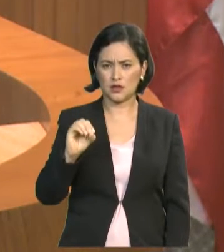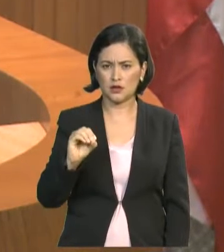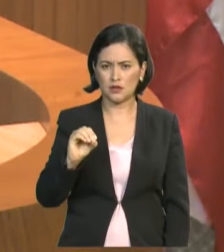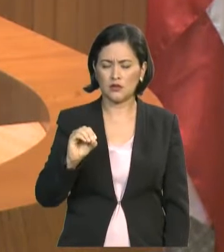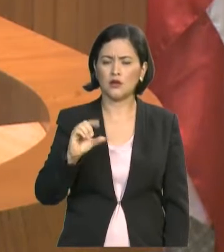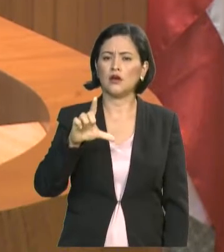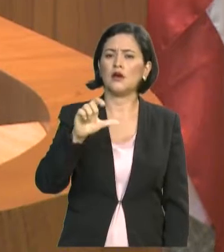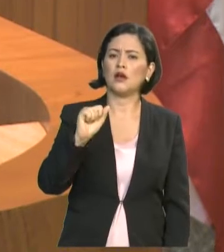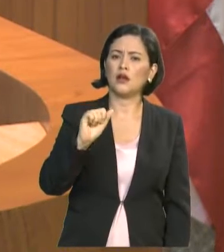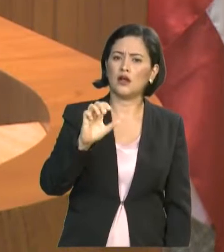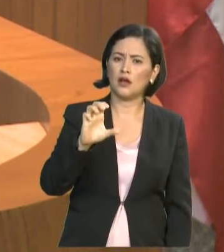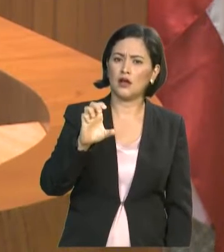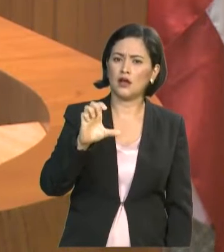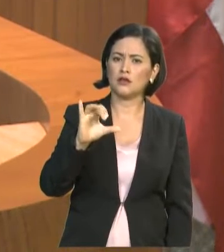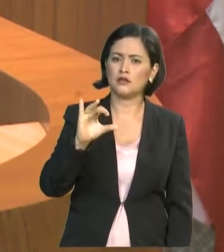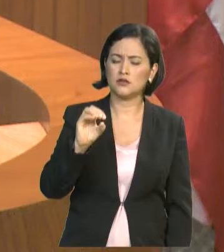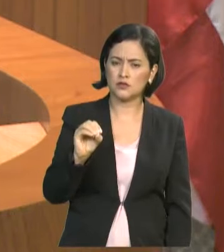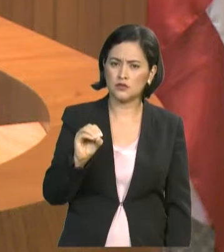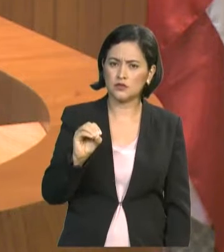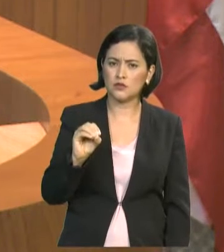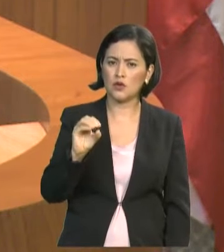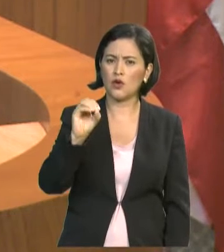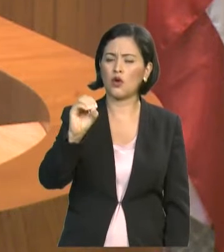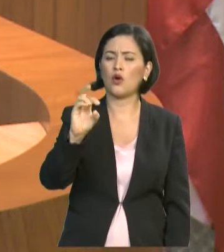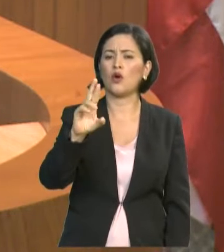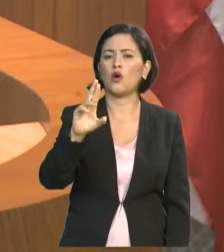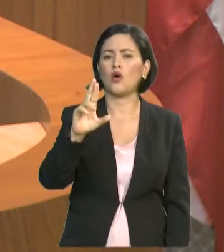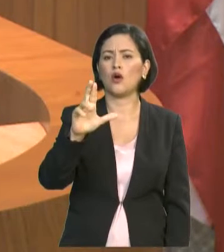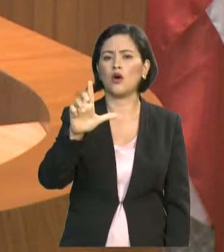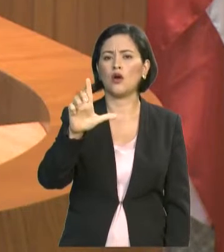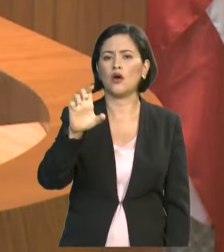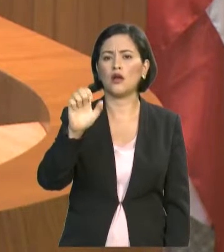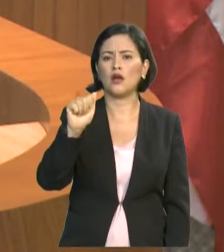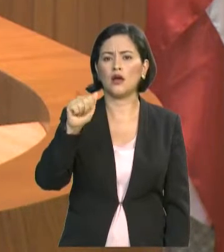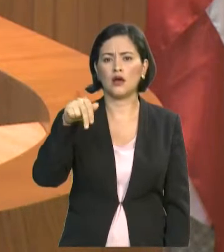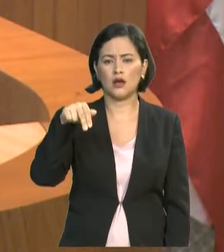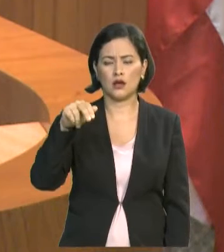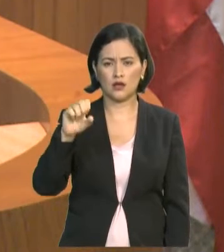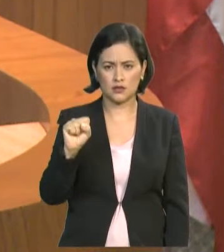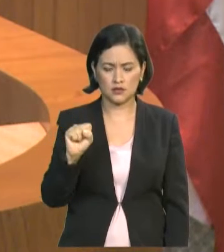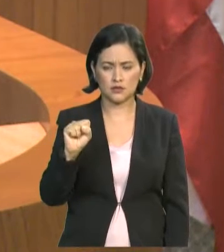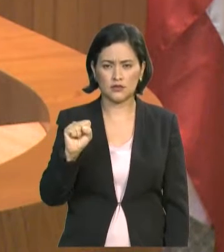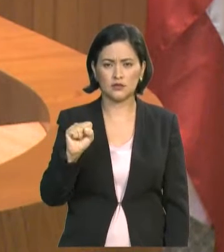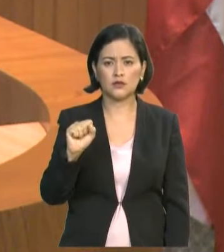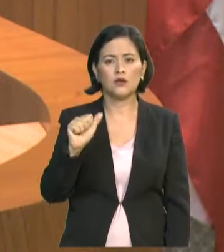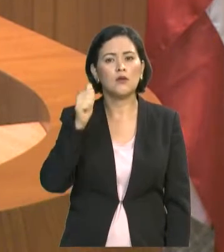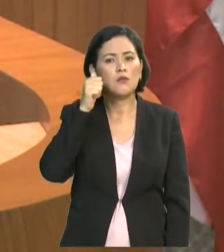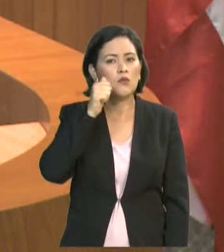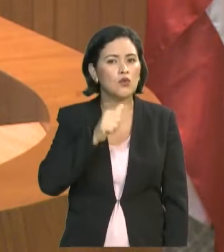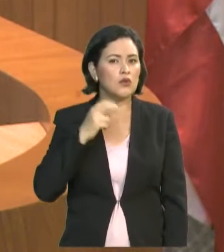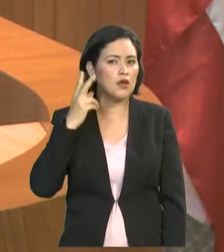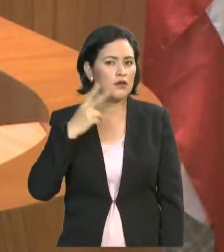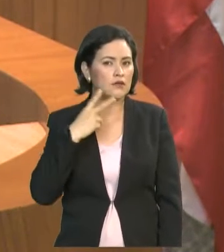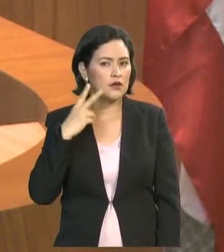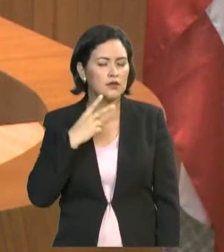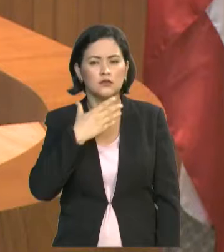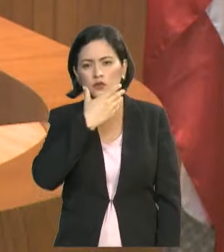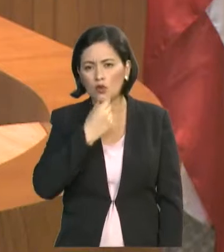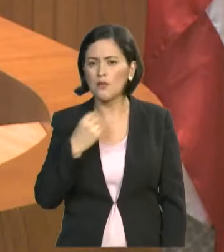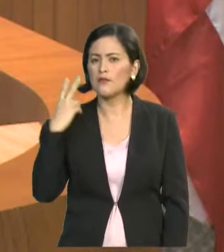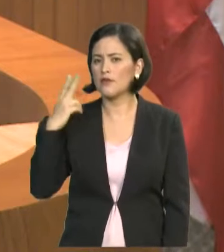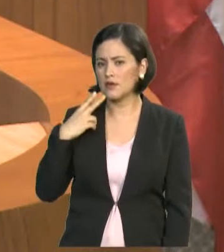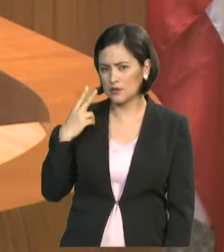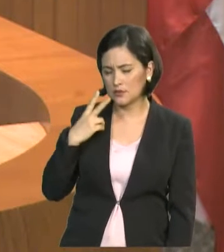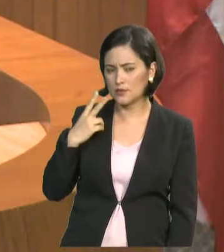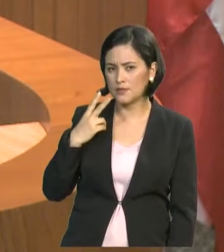orleães, vereadores, vereadoras. Eu gostaria aqui de registrar o meu abraço e